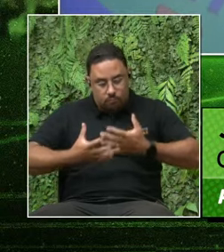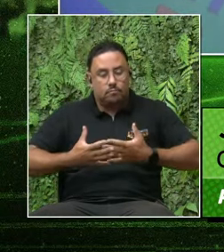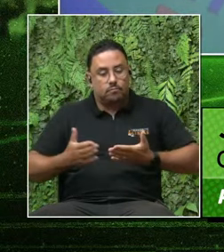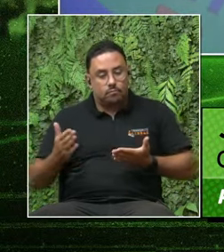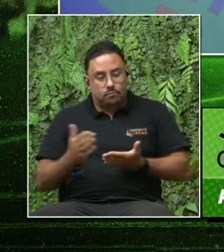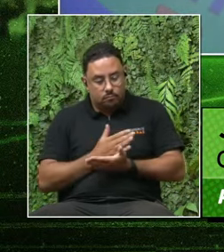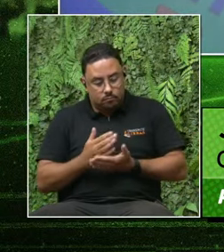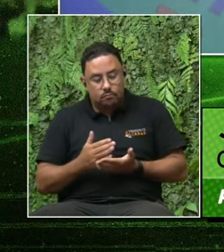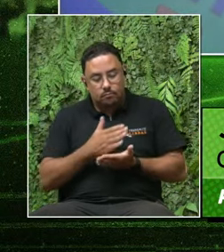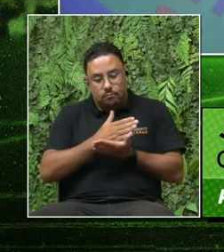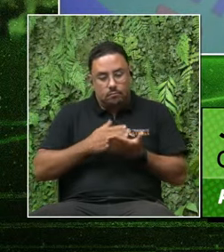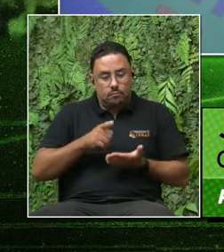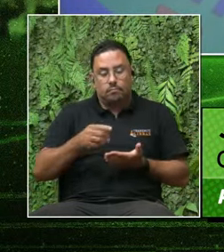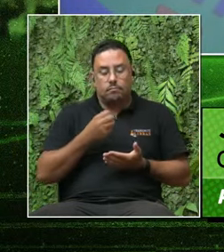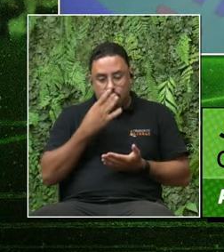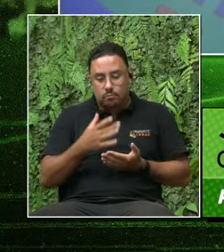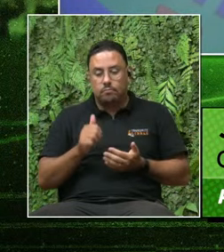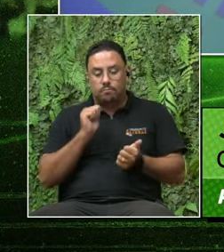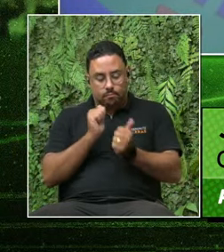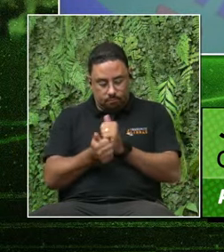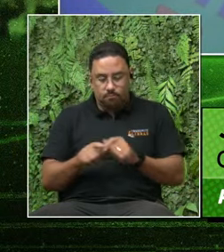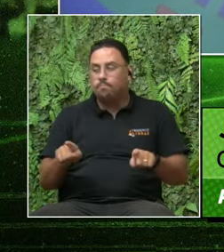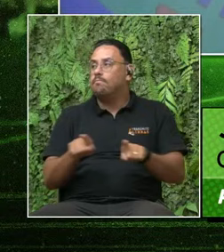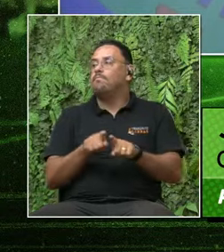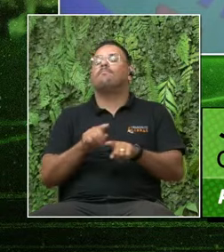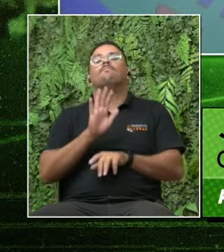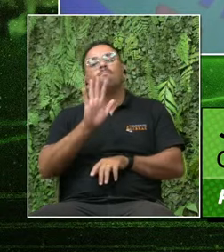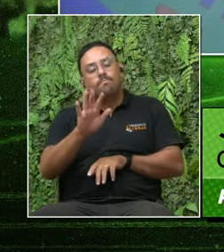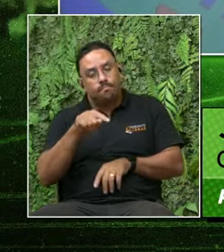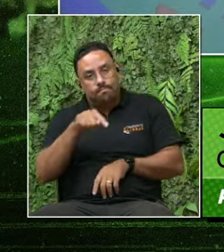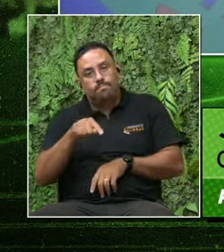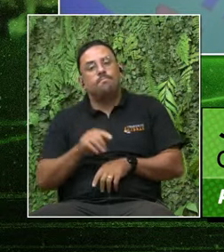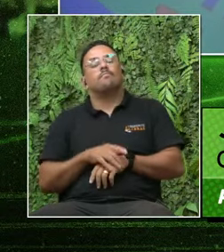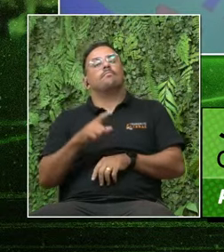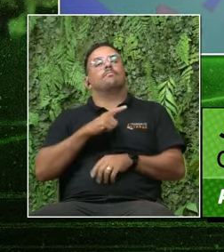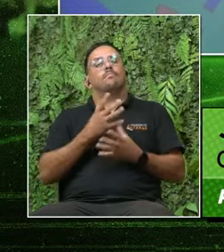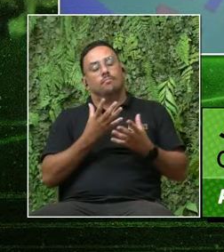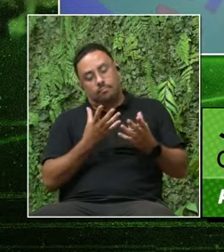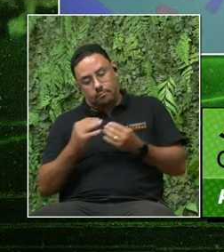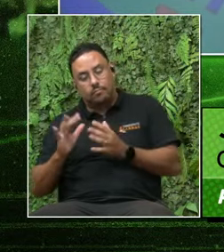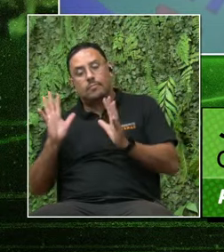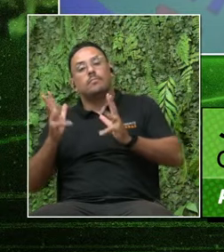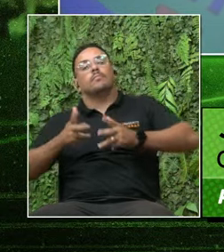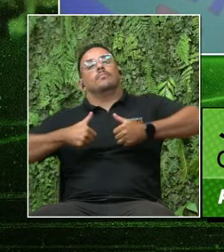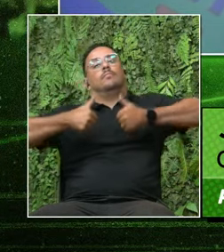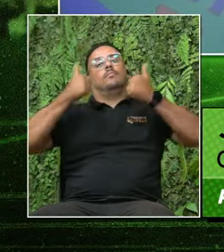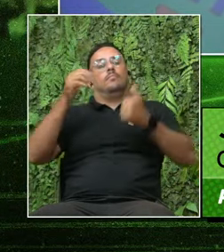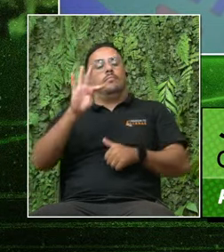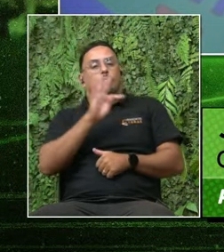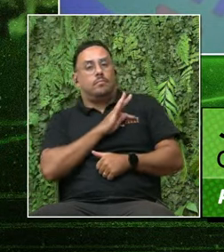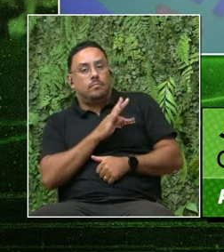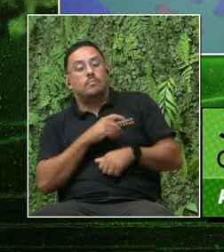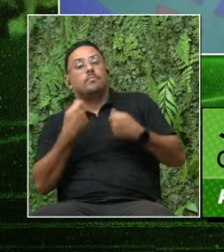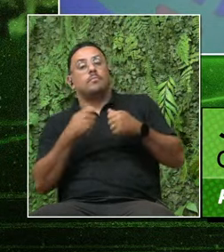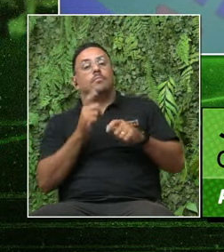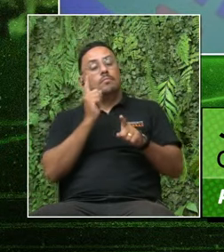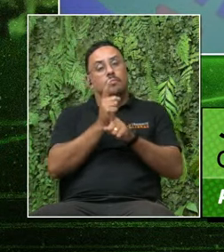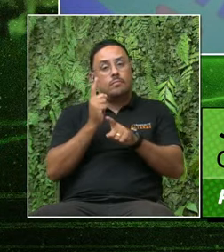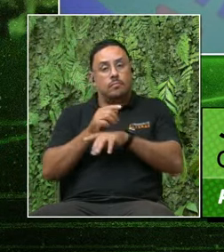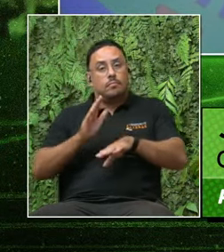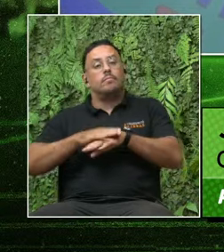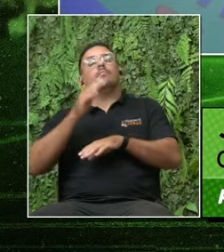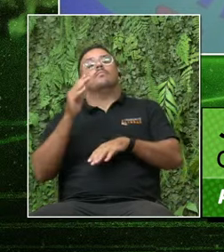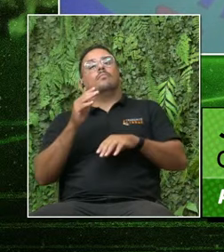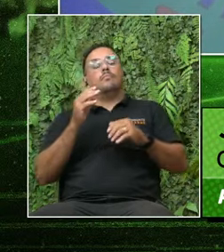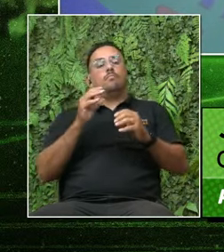alguns aí do meio-campo que são bons jogadores também né mas esse tem muita qualidade técnica precisa se encontrar nesse time do